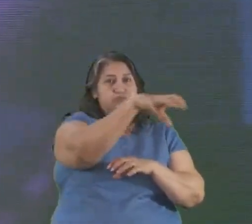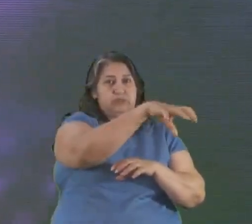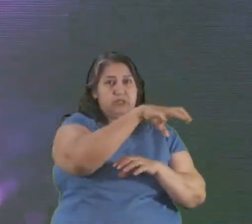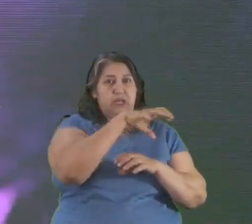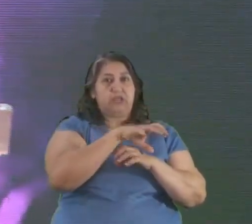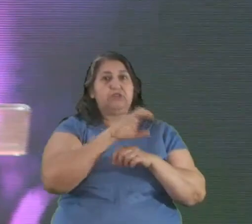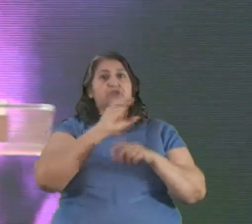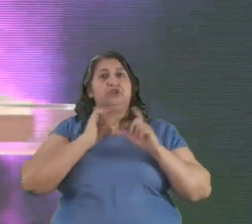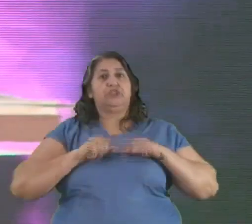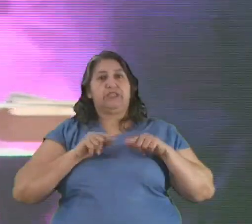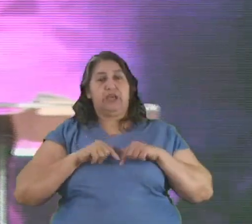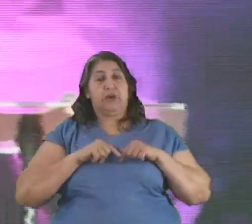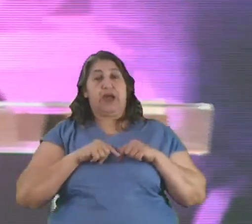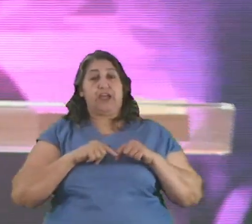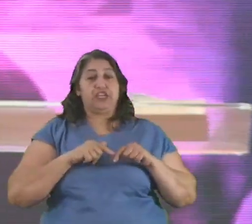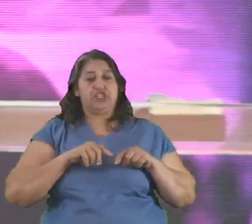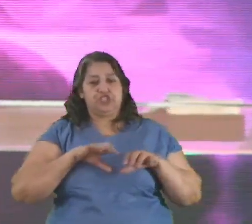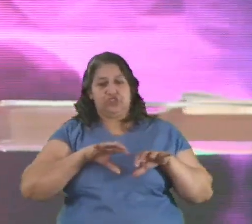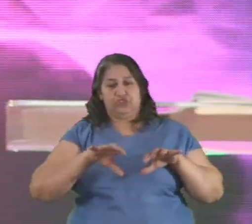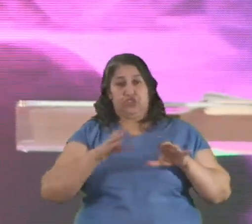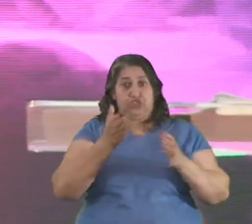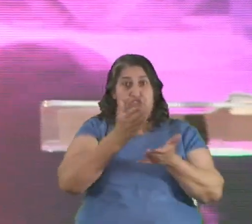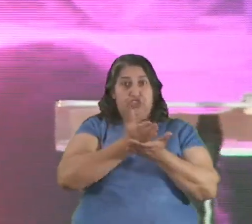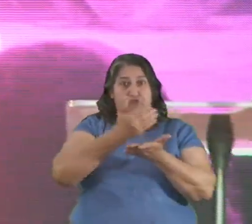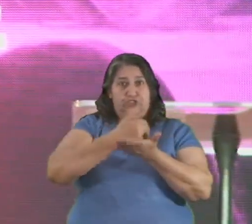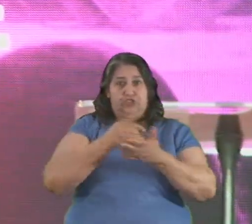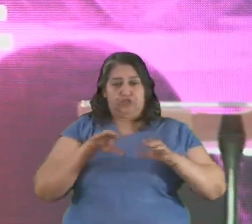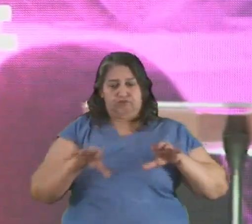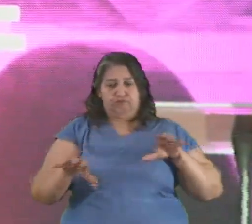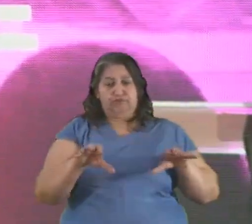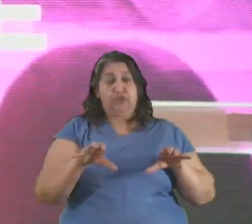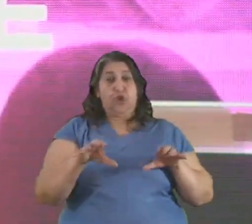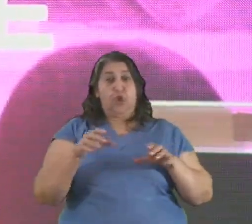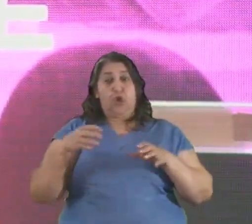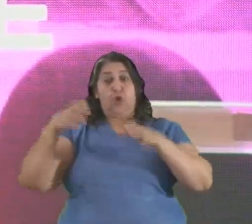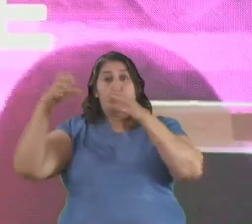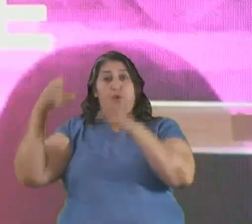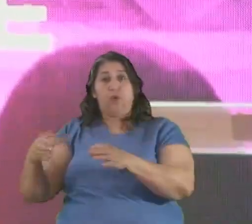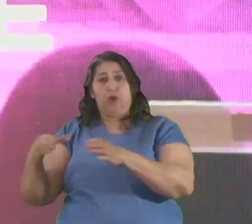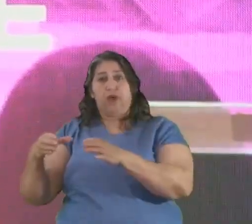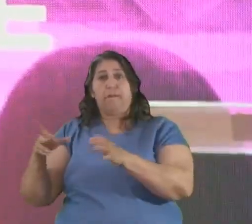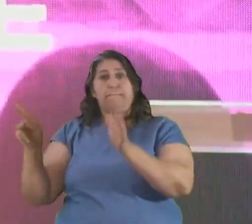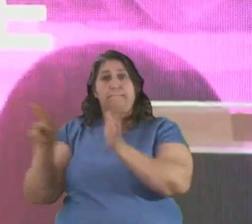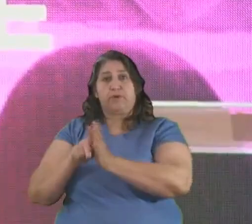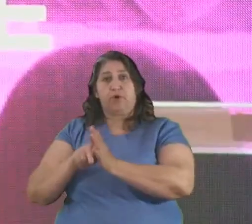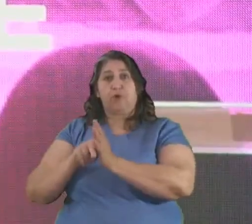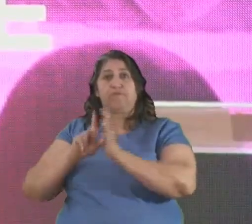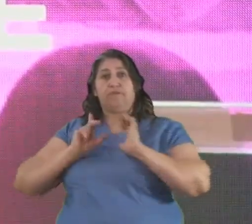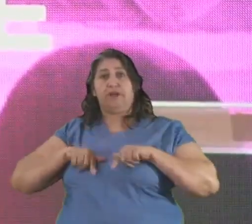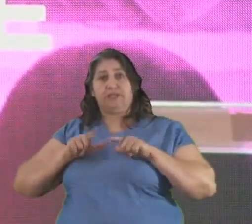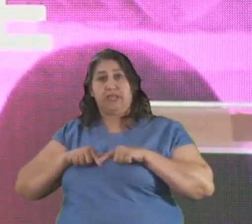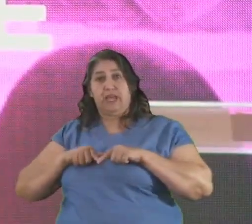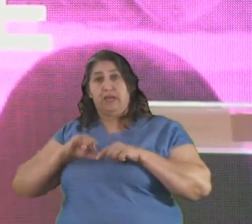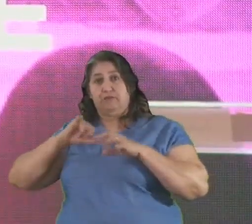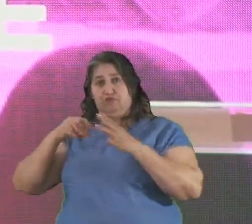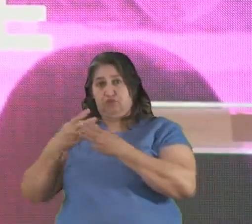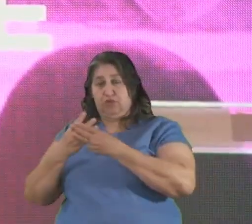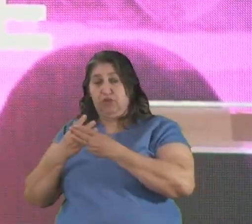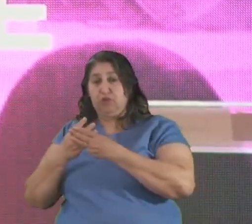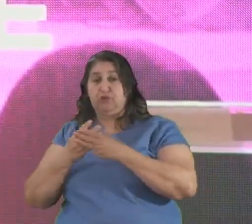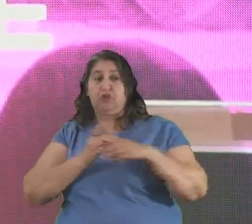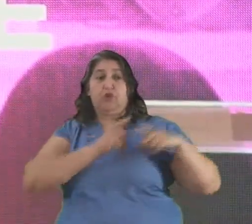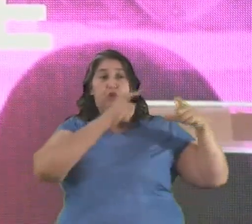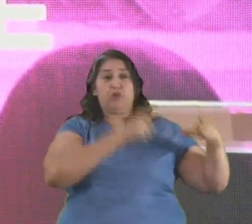Palestina em uma área para Israel e outra área para os palestinos. Quando aconteceu